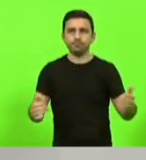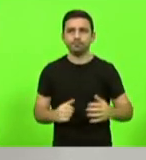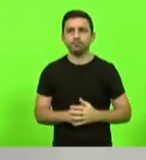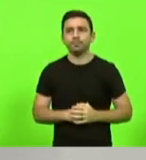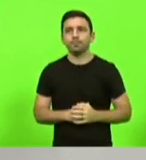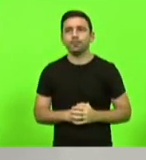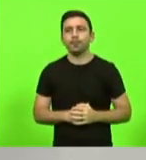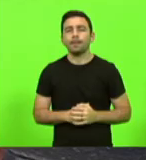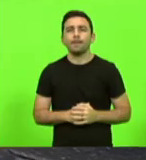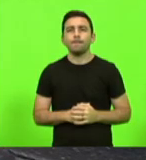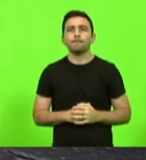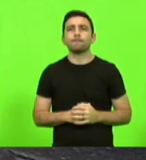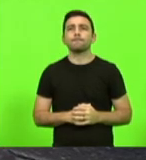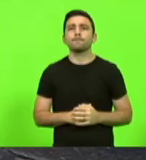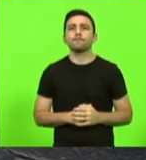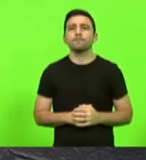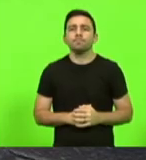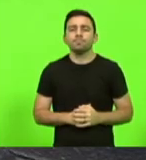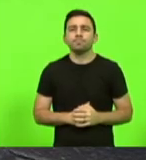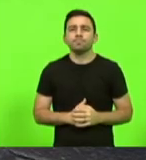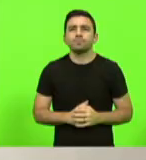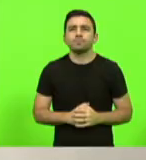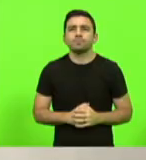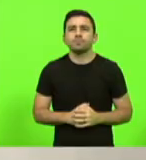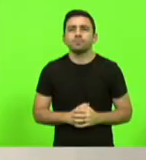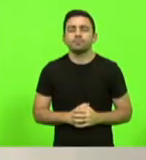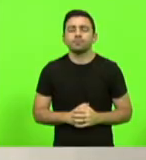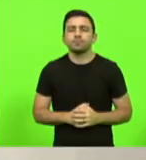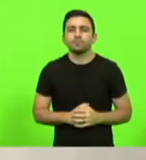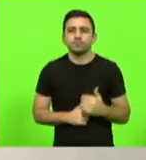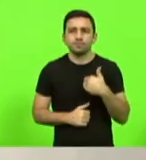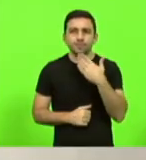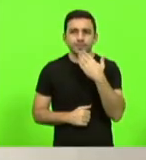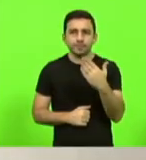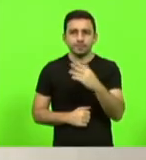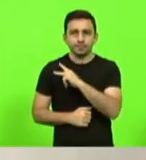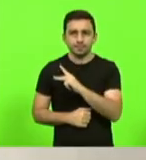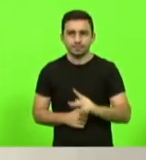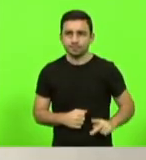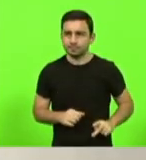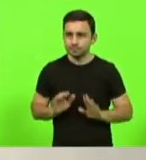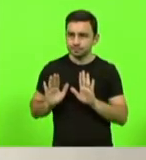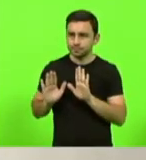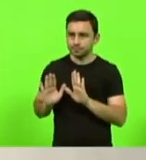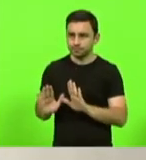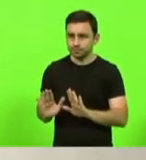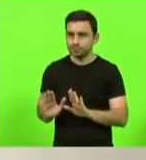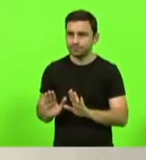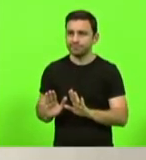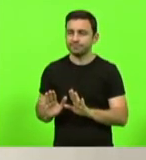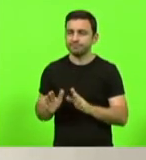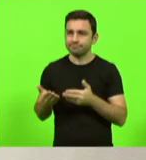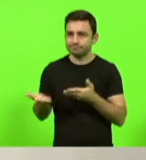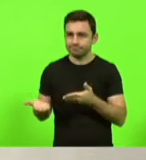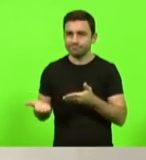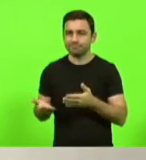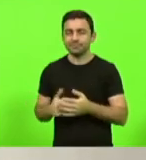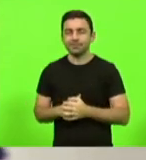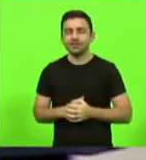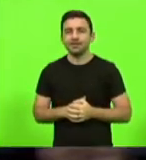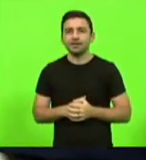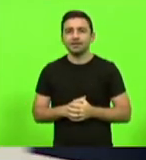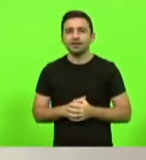Eu vou pedir porque o presidente Giovanni permaneça aí na tribuna